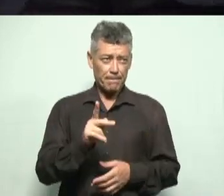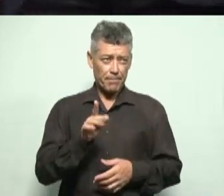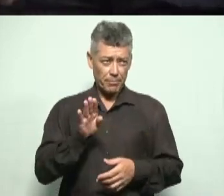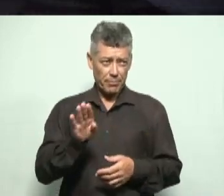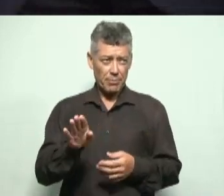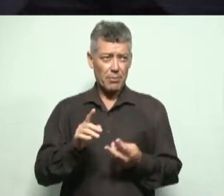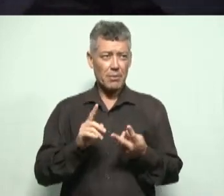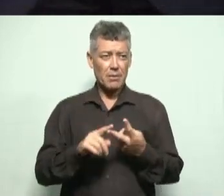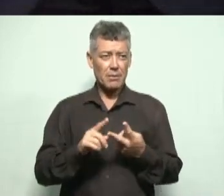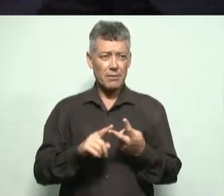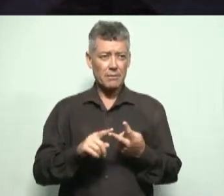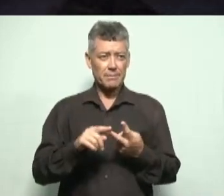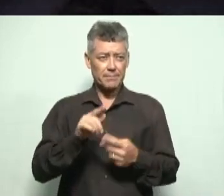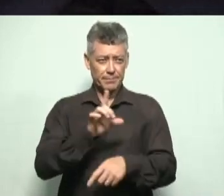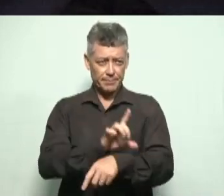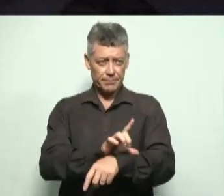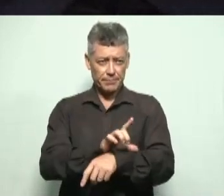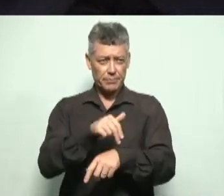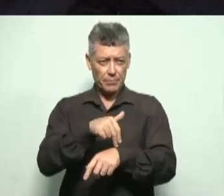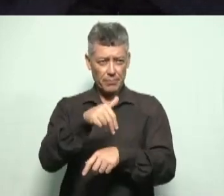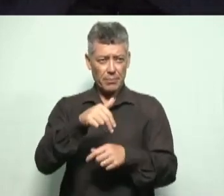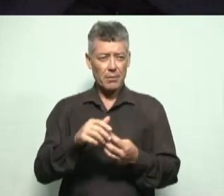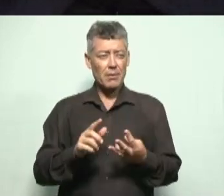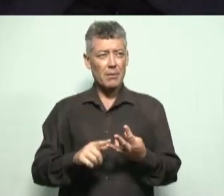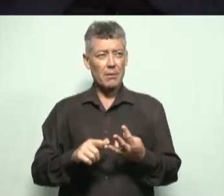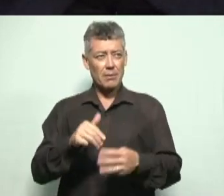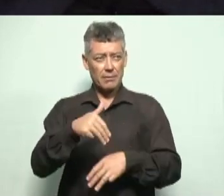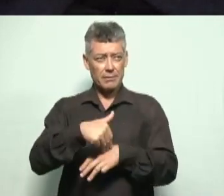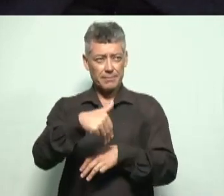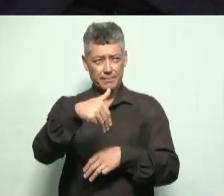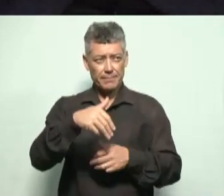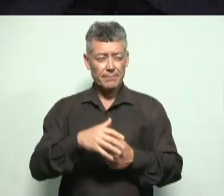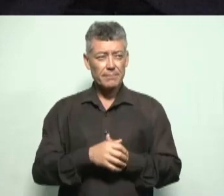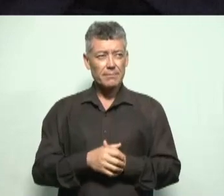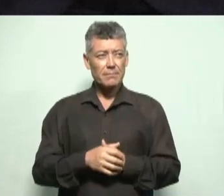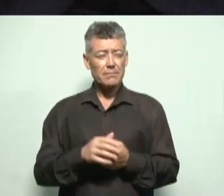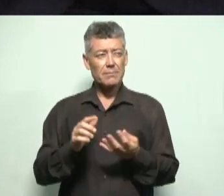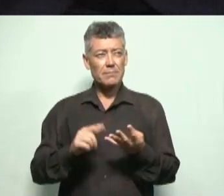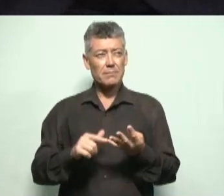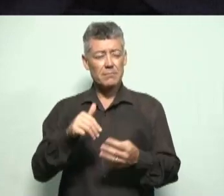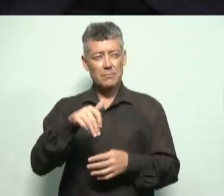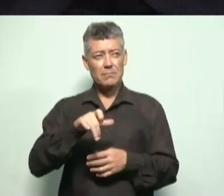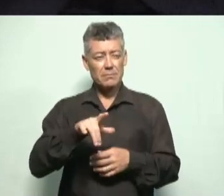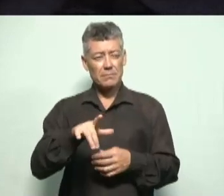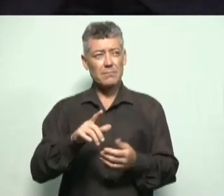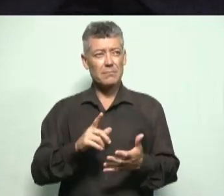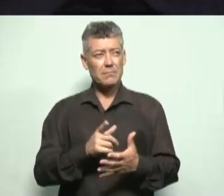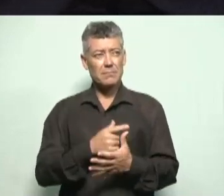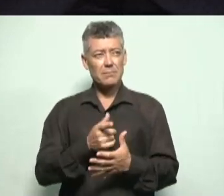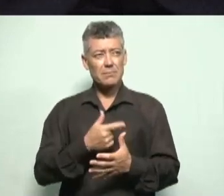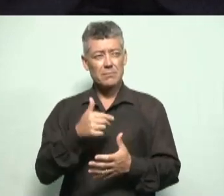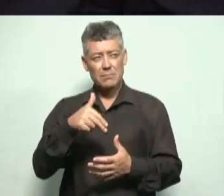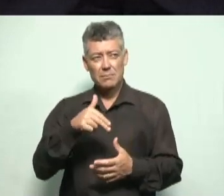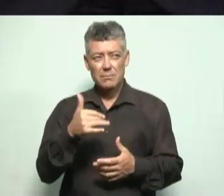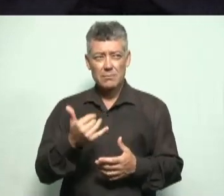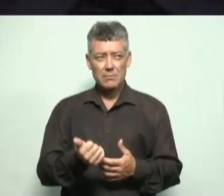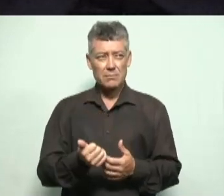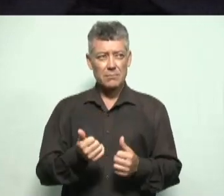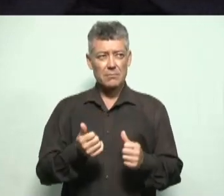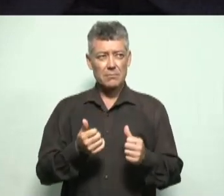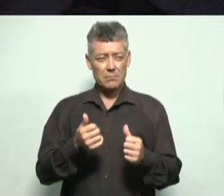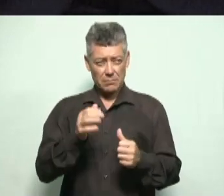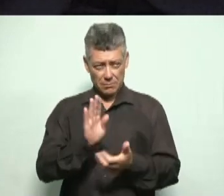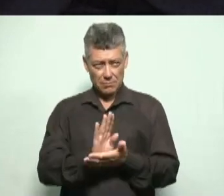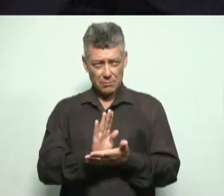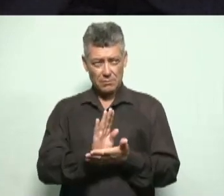Republicano, Luciano Nascimento, do PSD, Margarete Régia, do Republicanos, Milclei Leite, do PV, Nina Souza, do União, Nivaldo